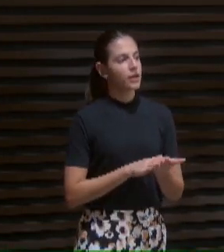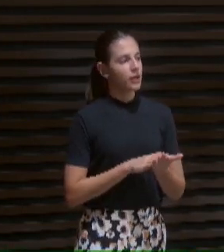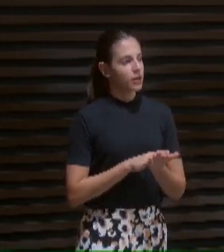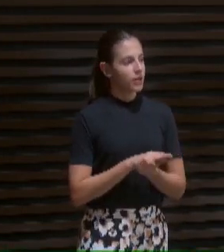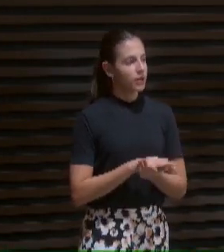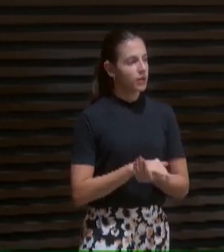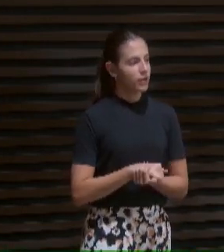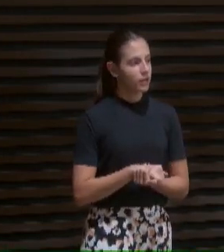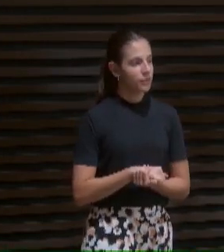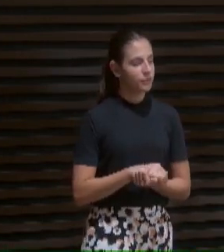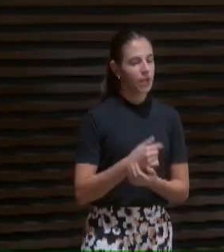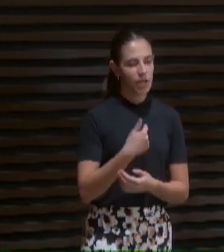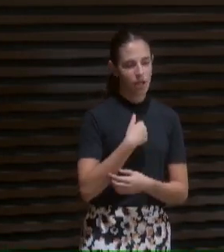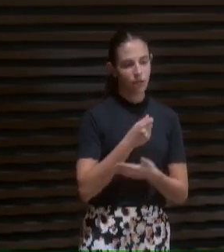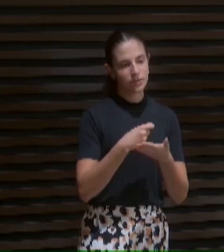Eu escrevi um livro